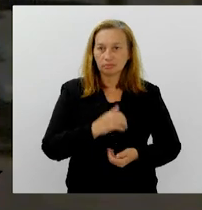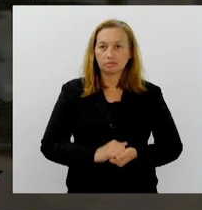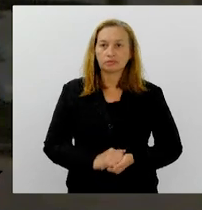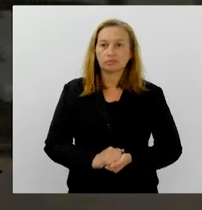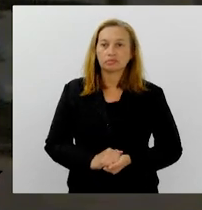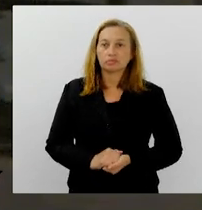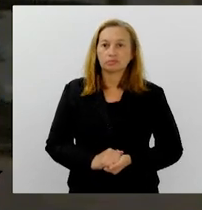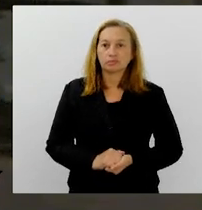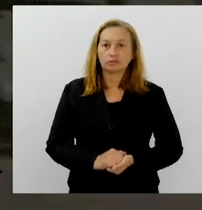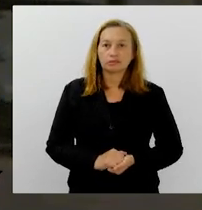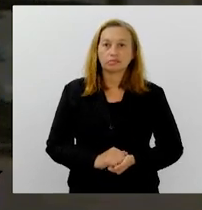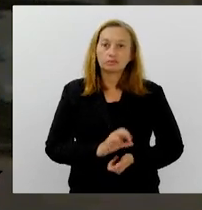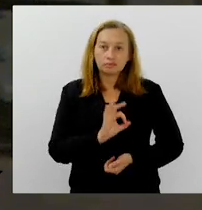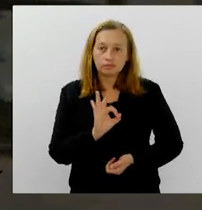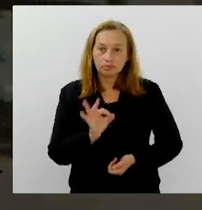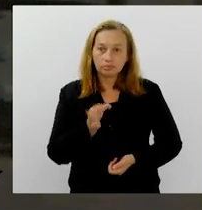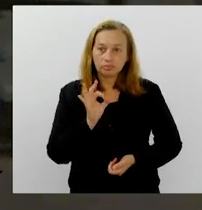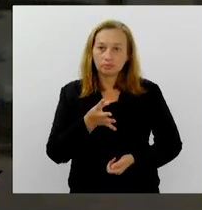é de fato o